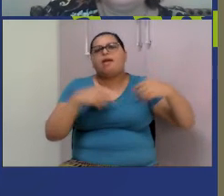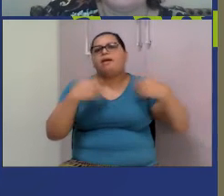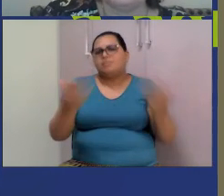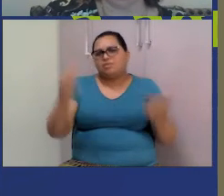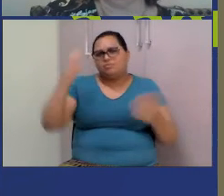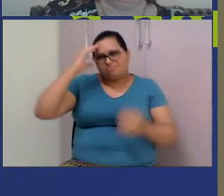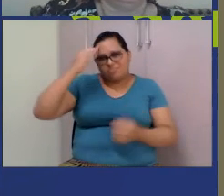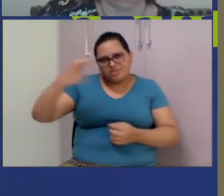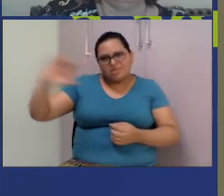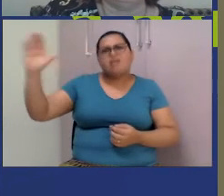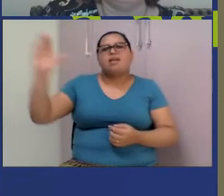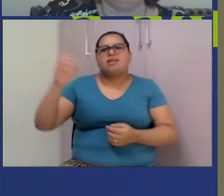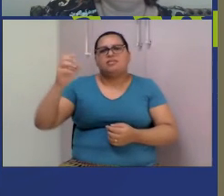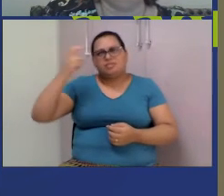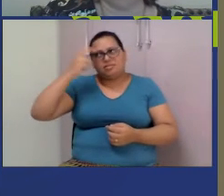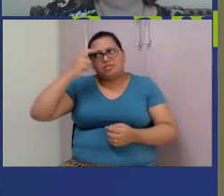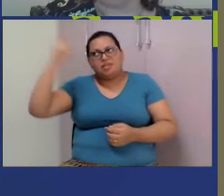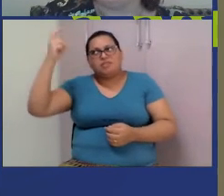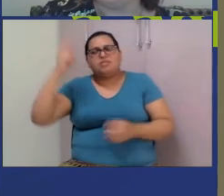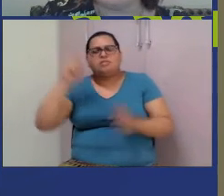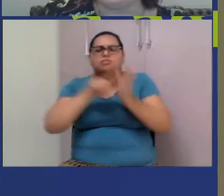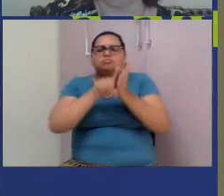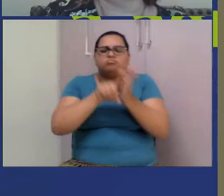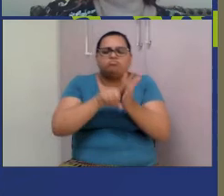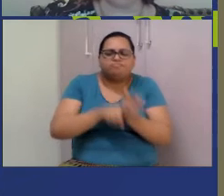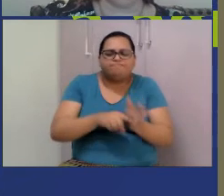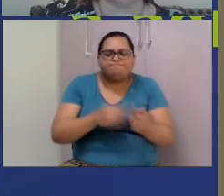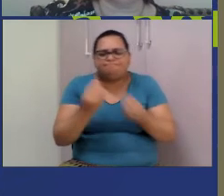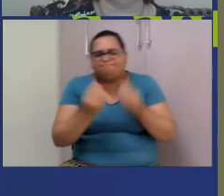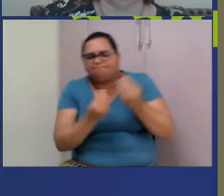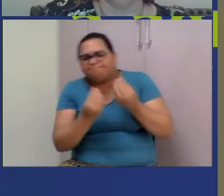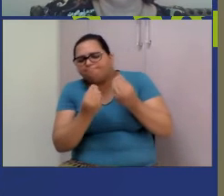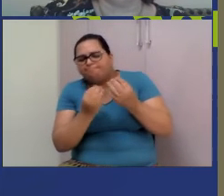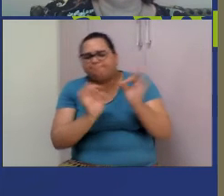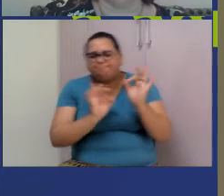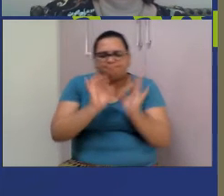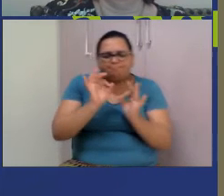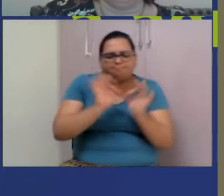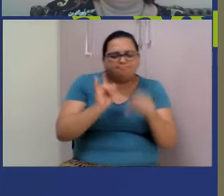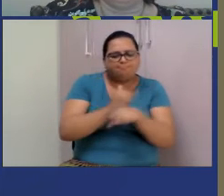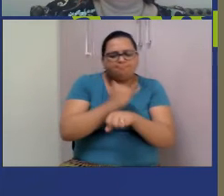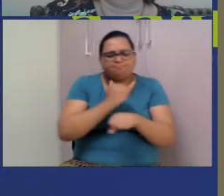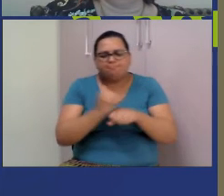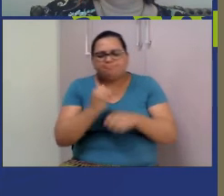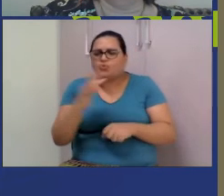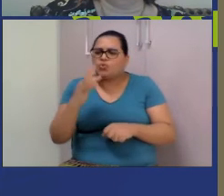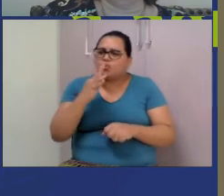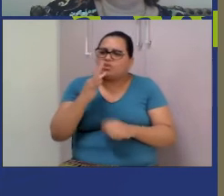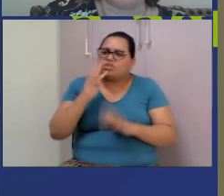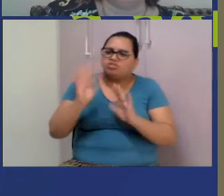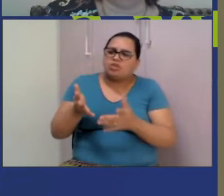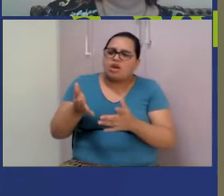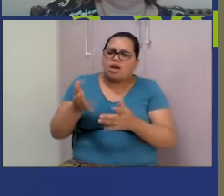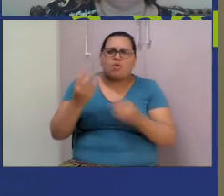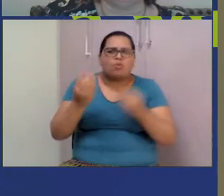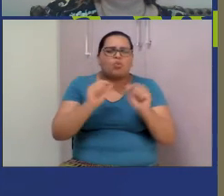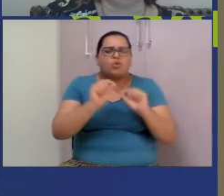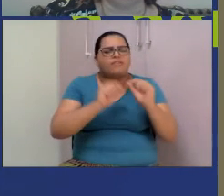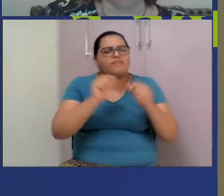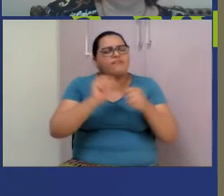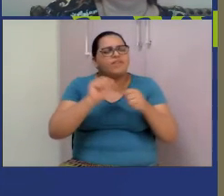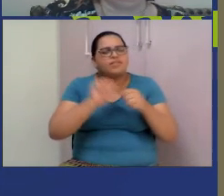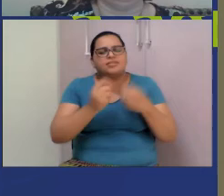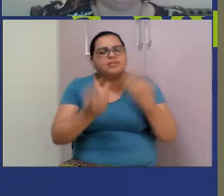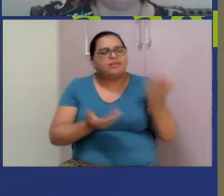para ter ideias de como eu vou fazer agora que eu sei disso. Então, tem uma frase que eu